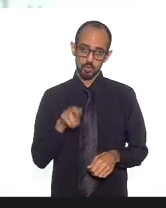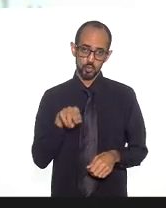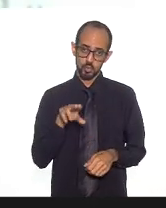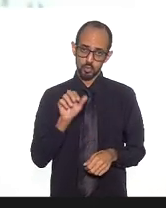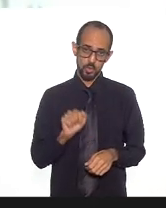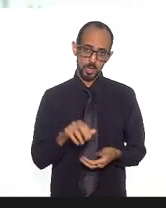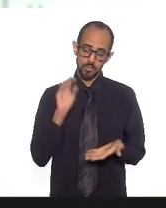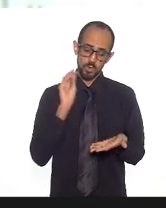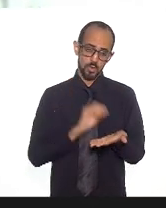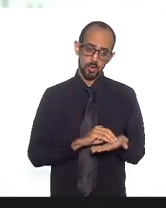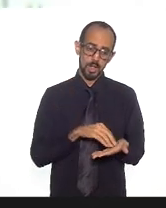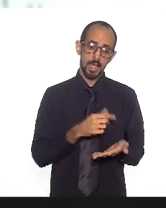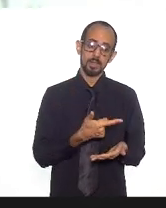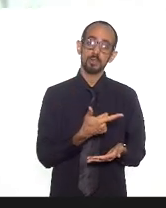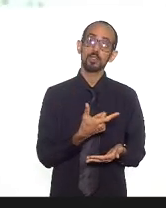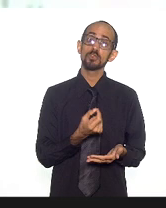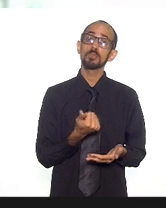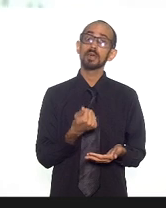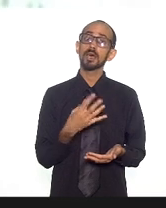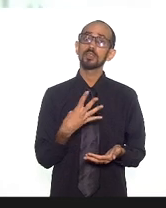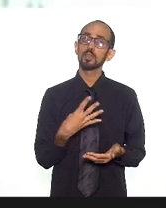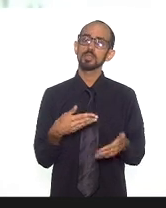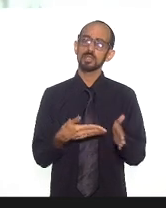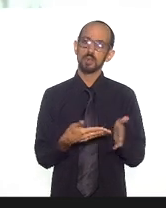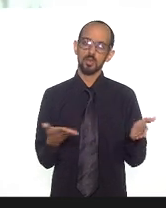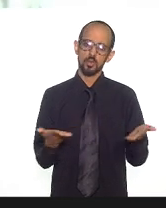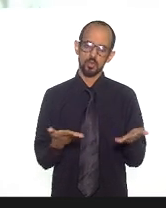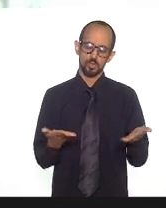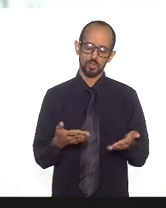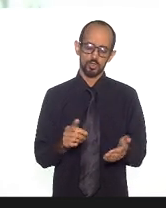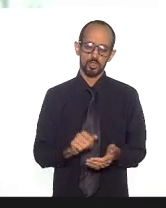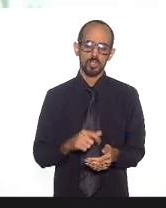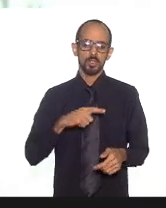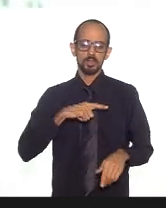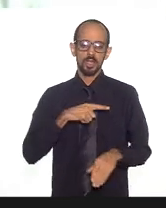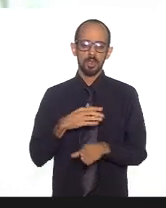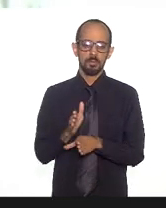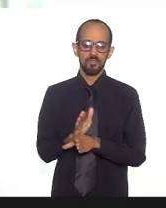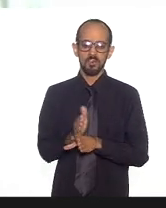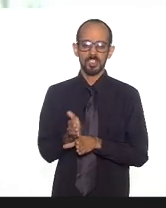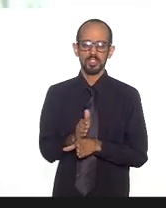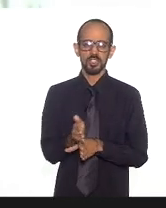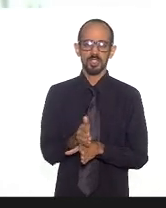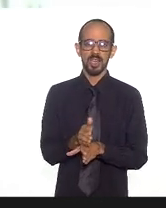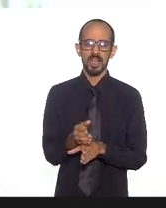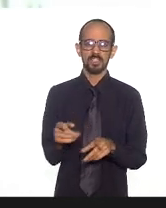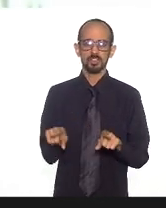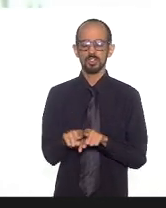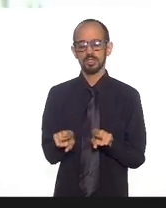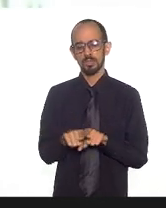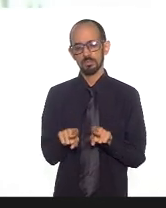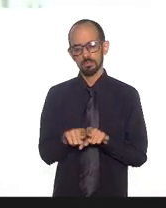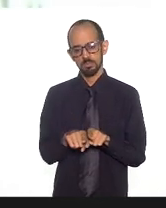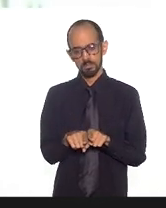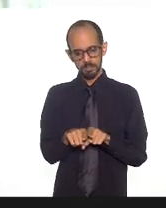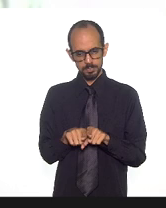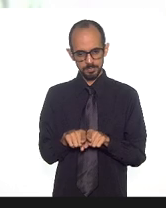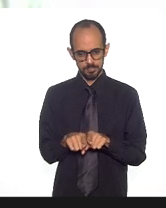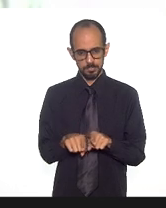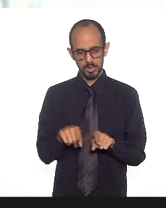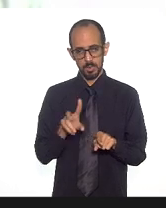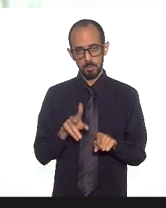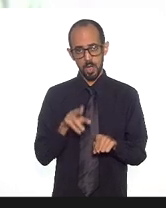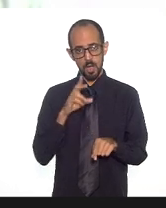desde 2014. A gente tem, sim, uma fragilidade enorme no desenho institucional da instituição, como disse o Valdec